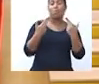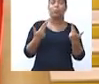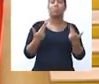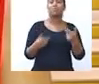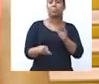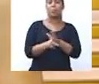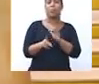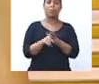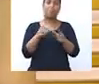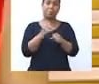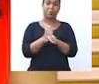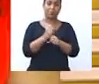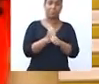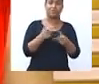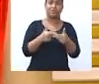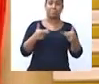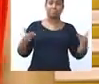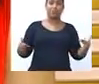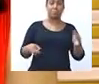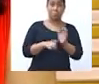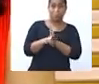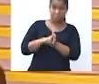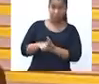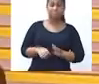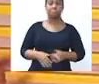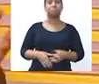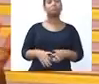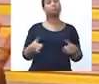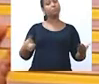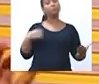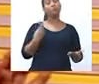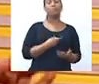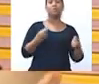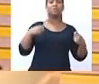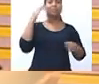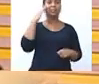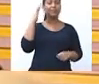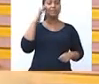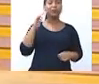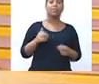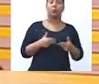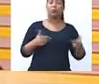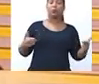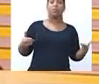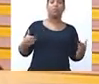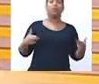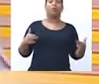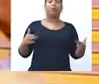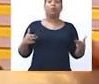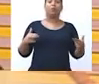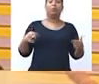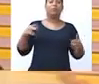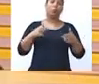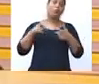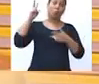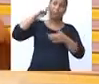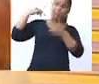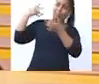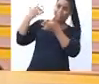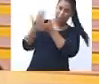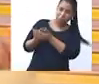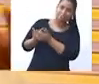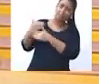for matemático, Científico. para aquilo que for científico. Lenina, a gente então tem que entender essa história como uma questão histórica, é